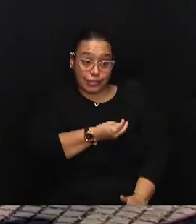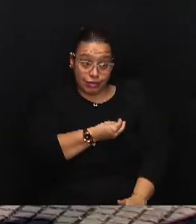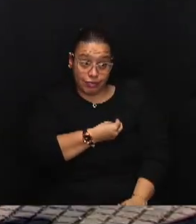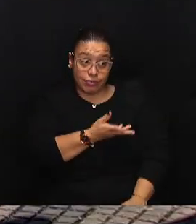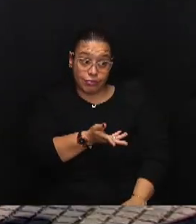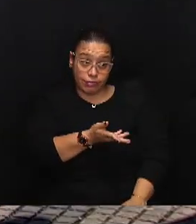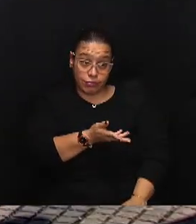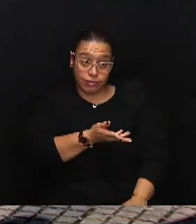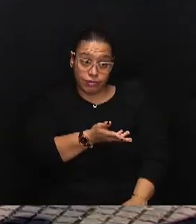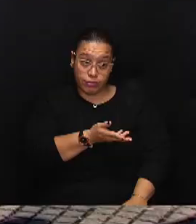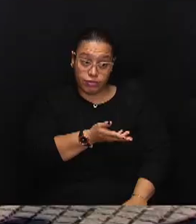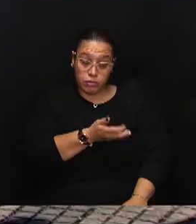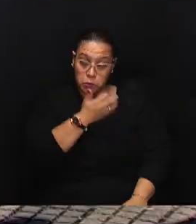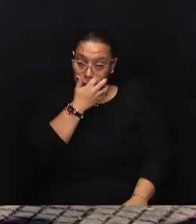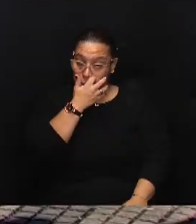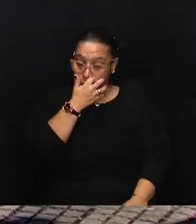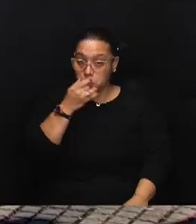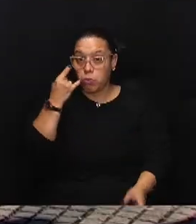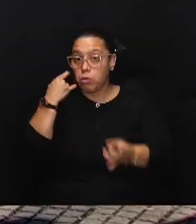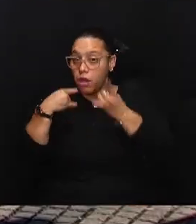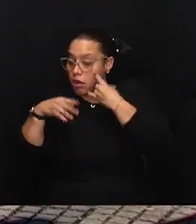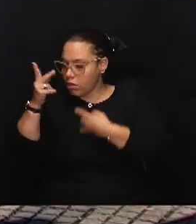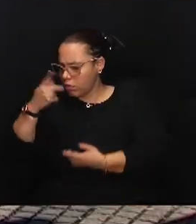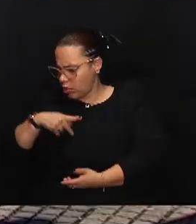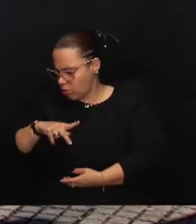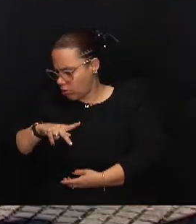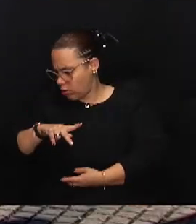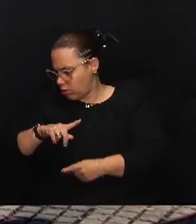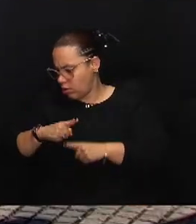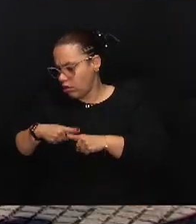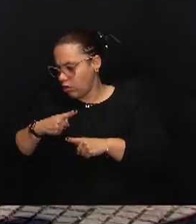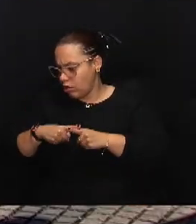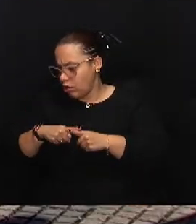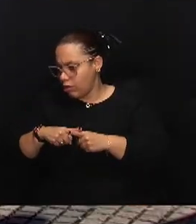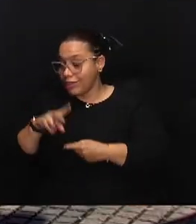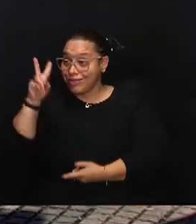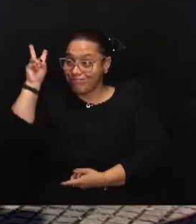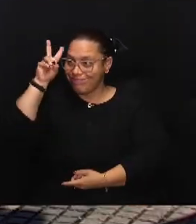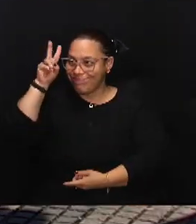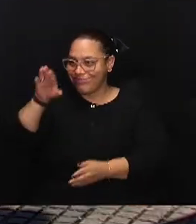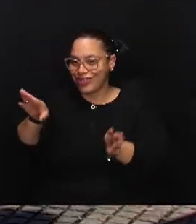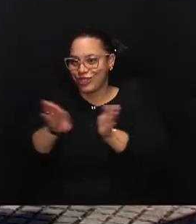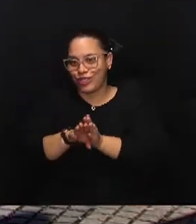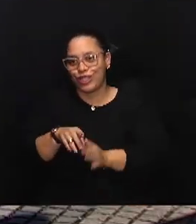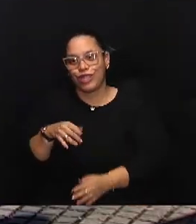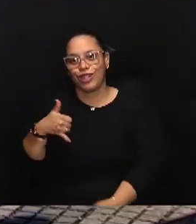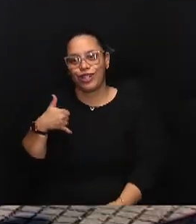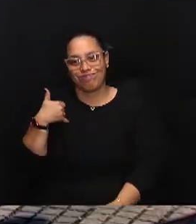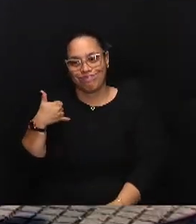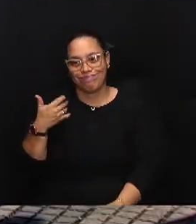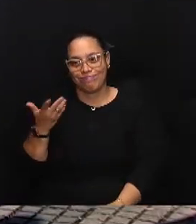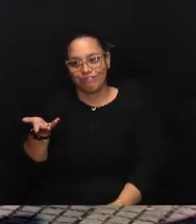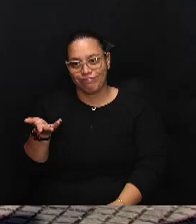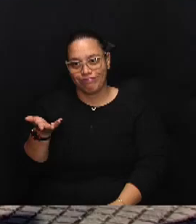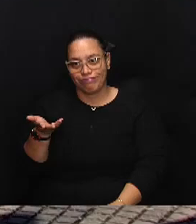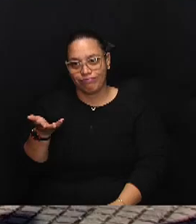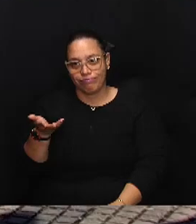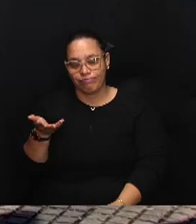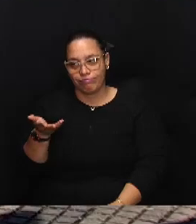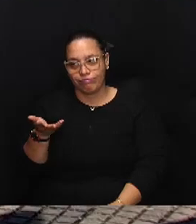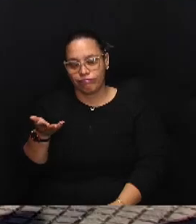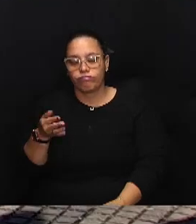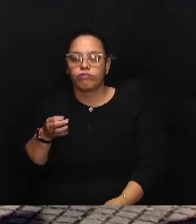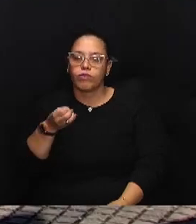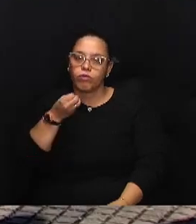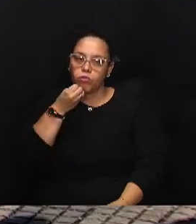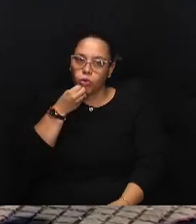Outra coisa, tem uma coisa meio de interesse pessoal, porque a gente quer também ser lembrado quando chegar a nossa hora, né? Então, deixar o lugar